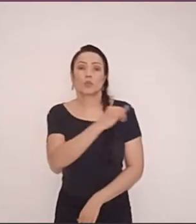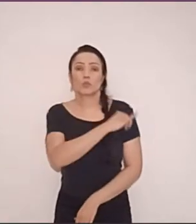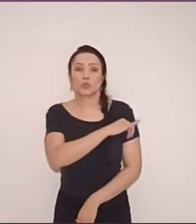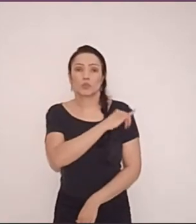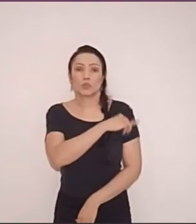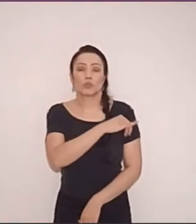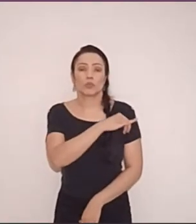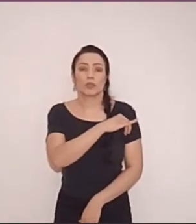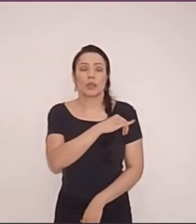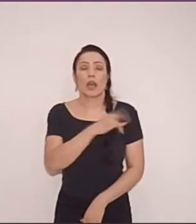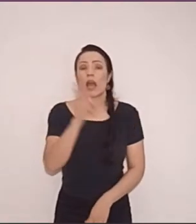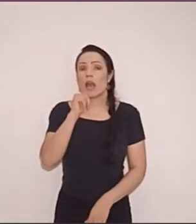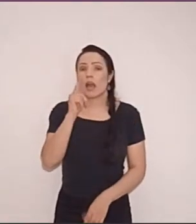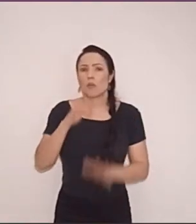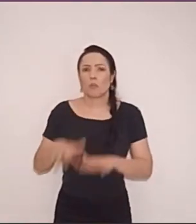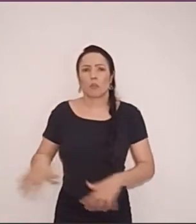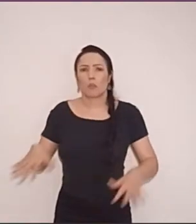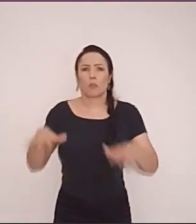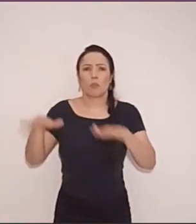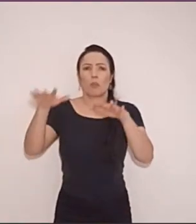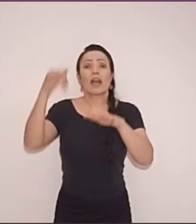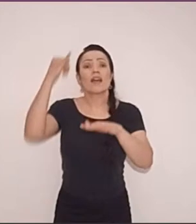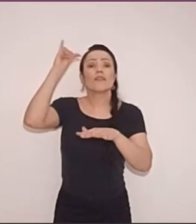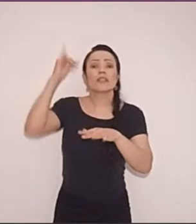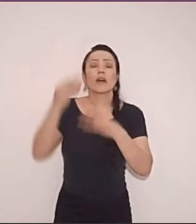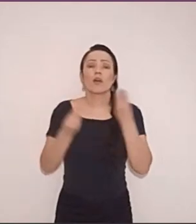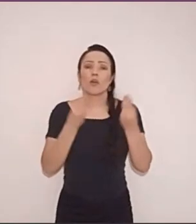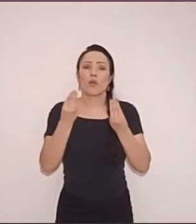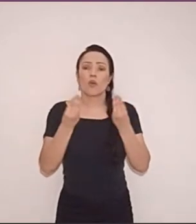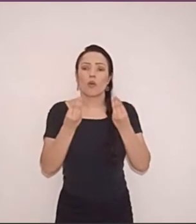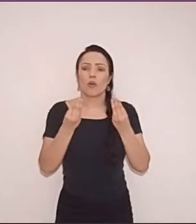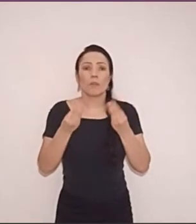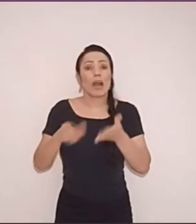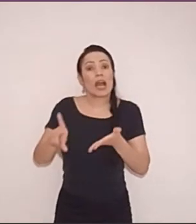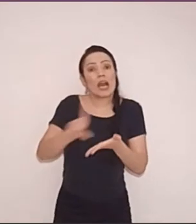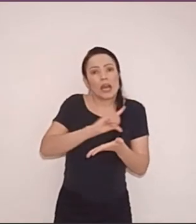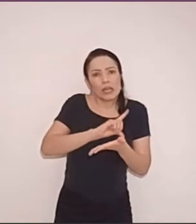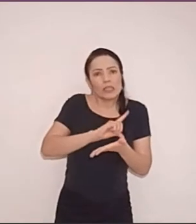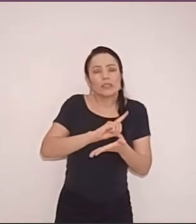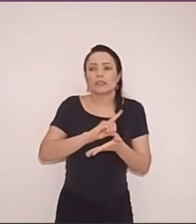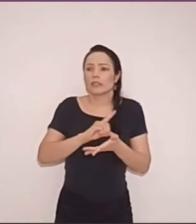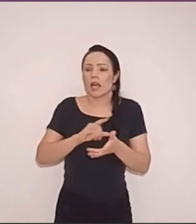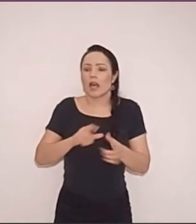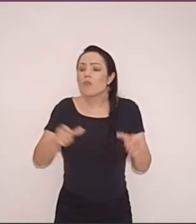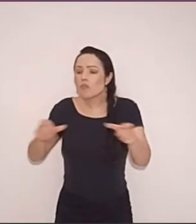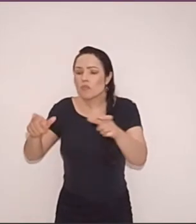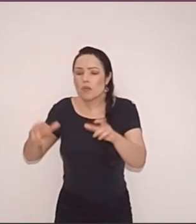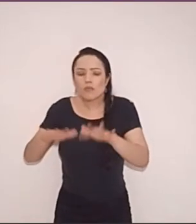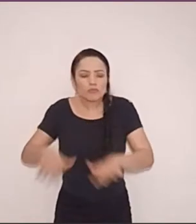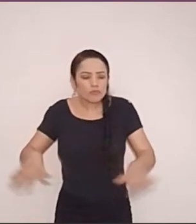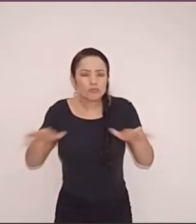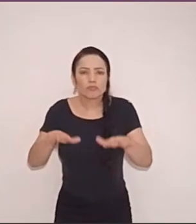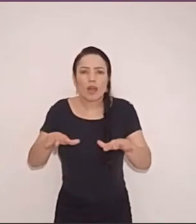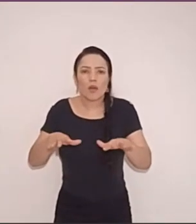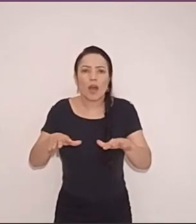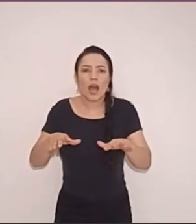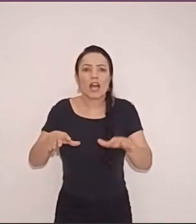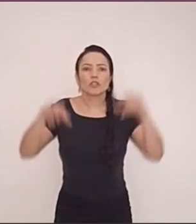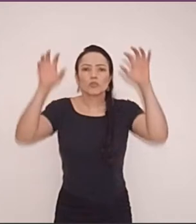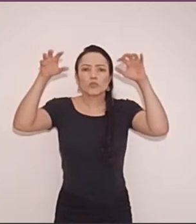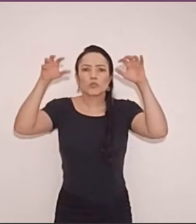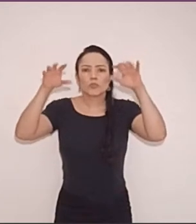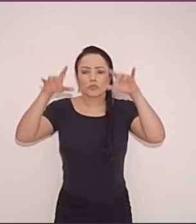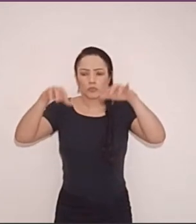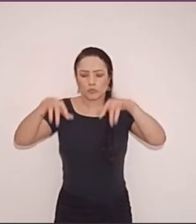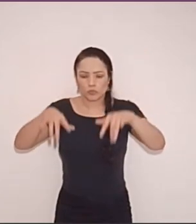em tem que fazer o quê Jardim chuva tem que ter as falsas que estão impermeav a gente tem que